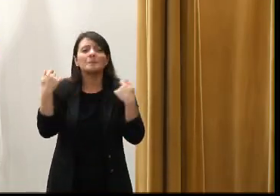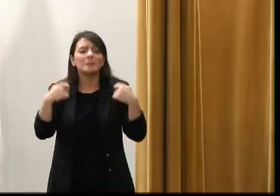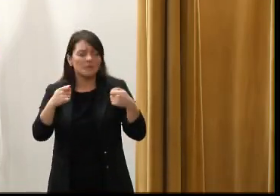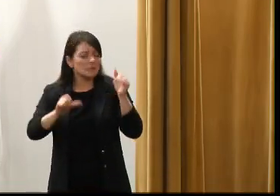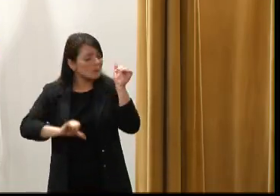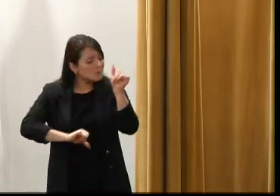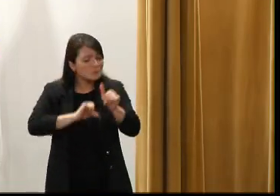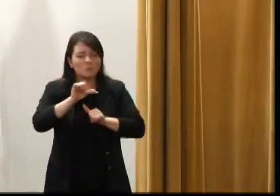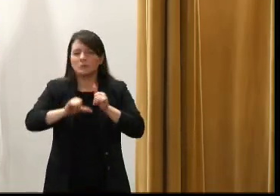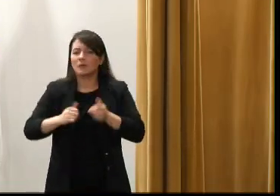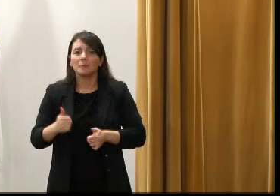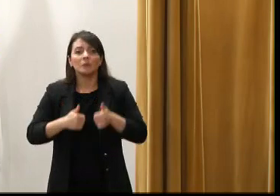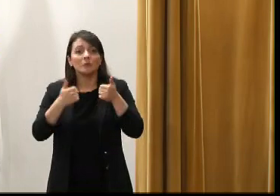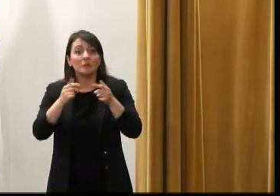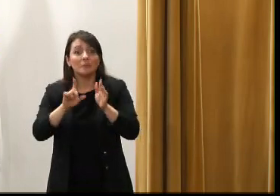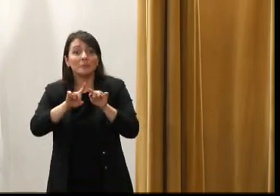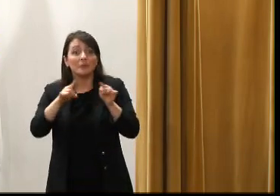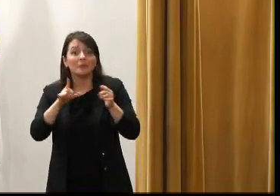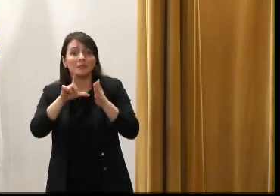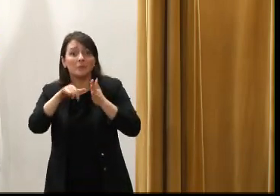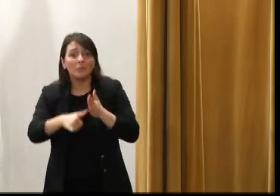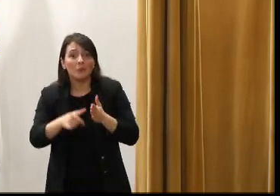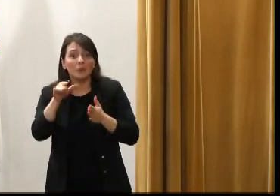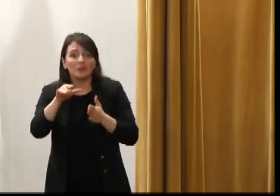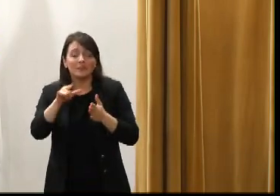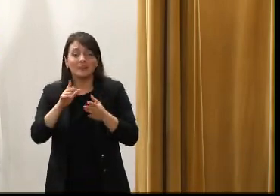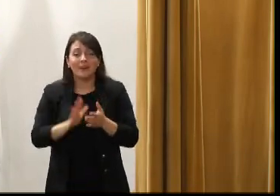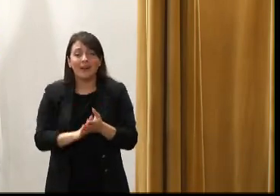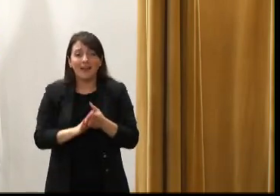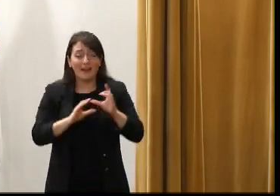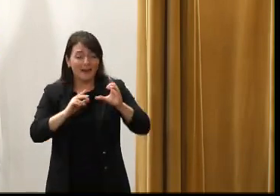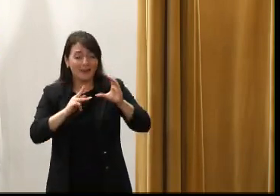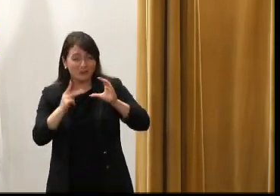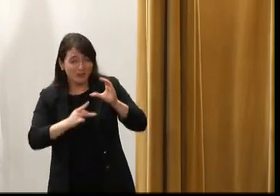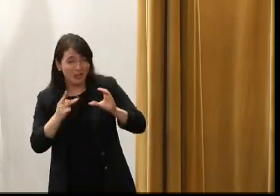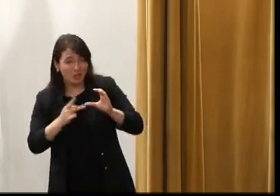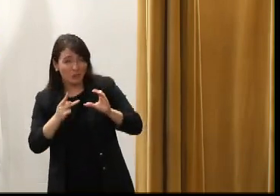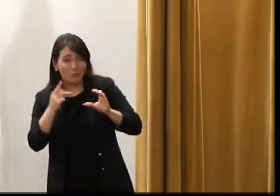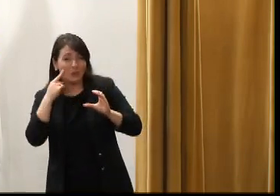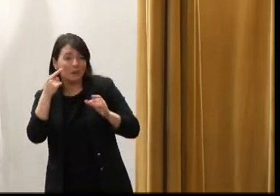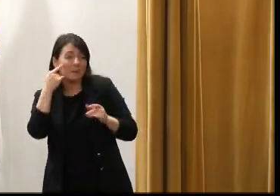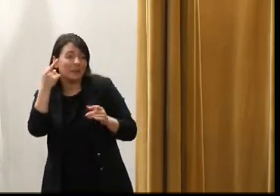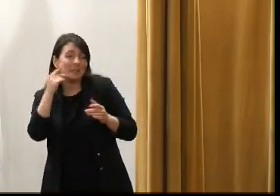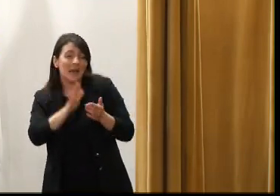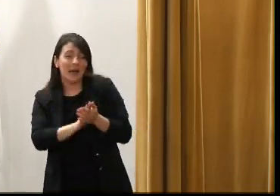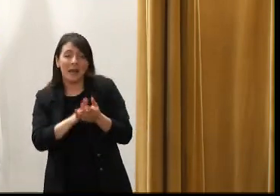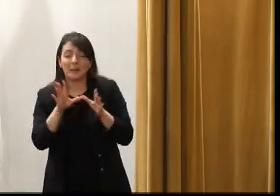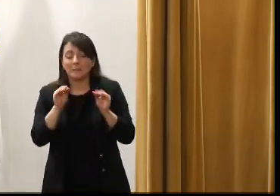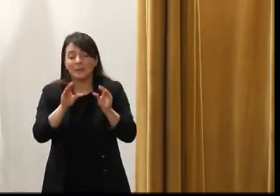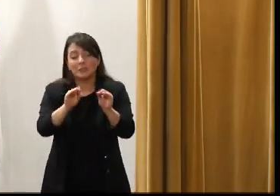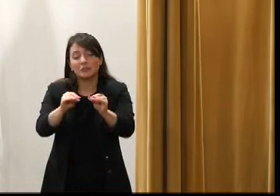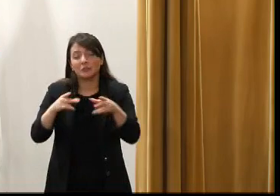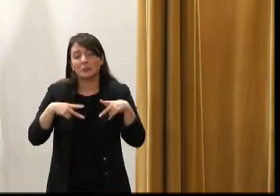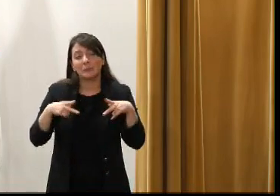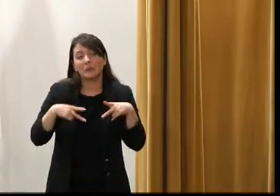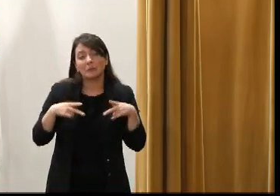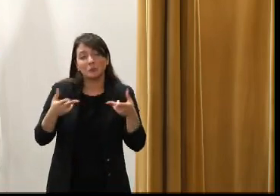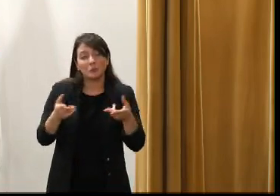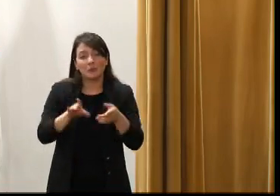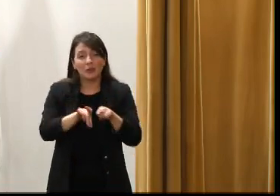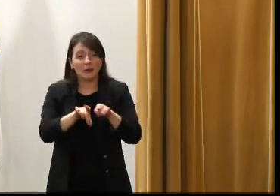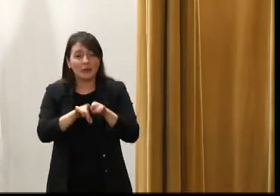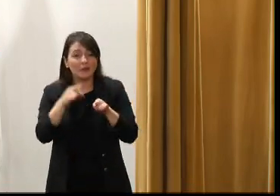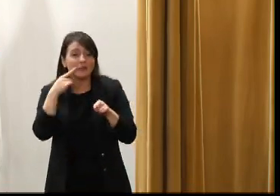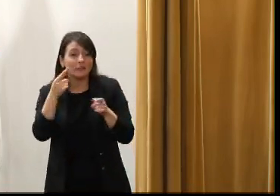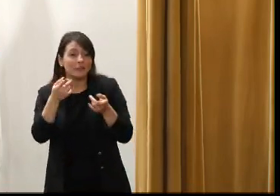nossa vida, mas depois a Câmara de Vereadores achar que a lei está interferindo demais na propriedade privada, na atividade econômica, e